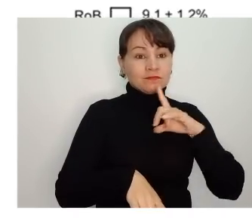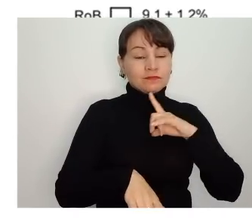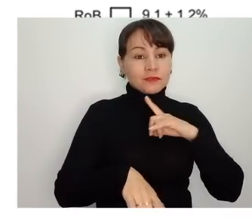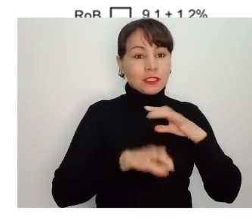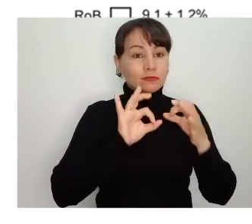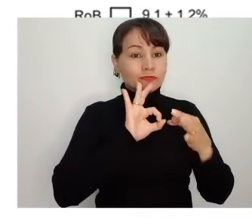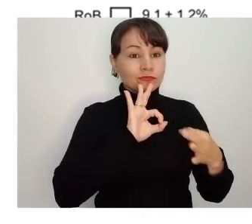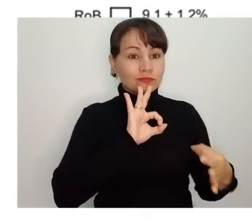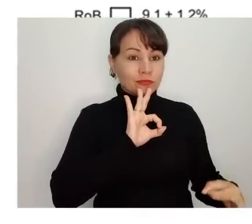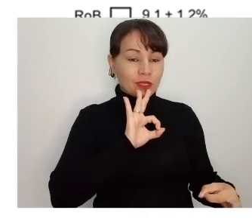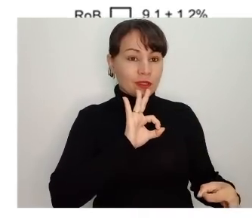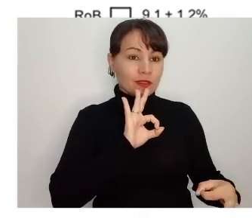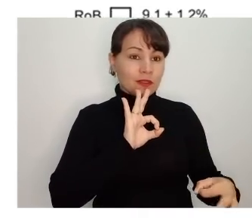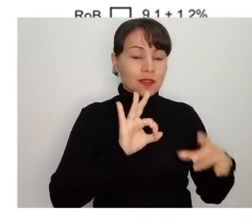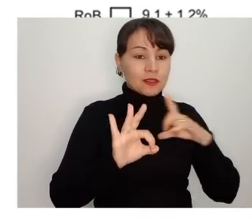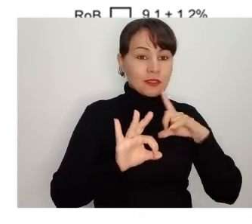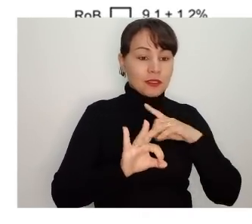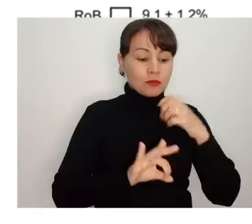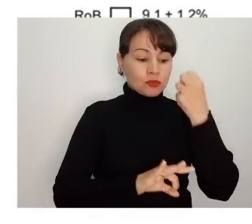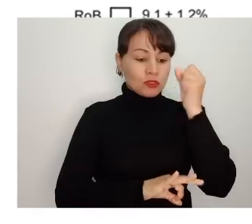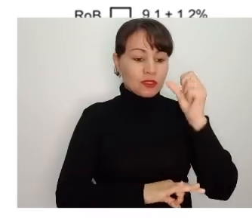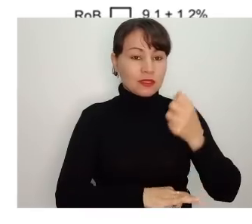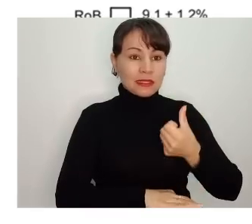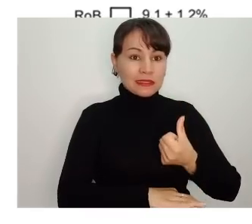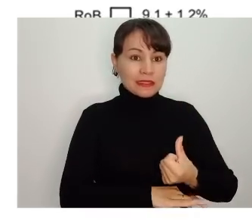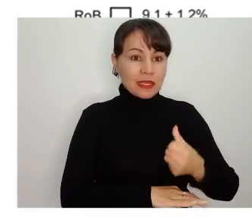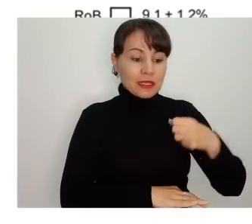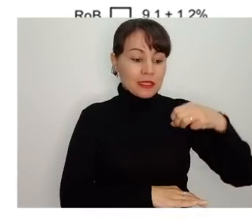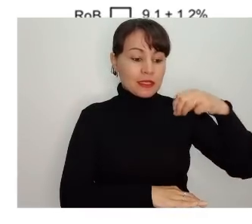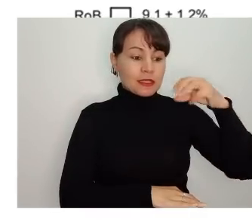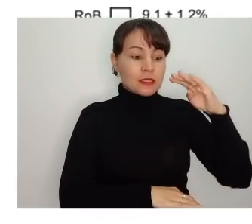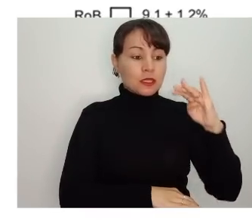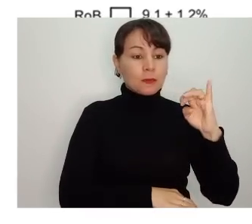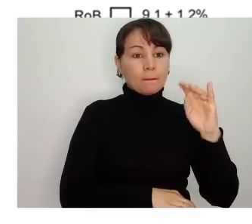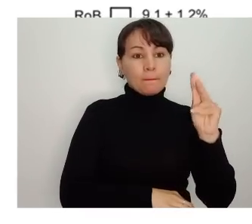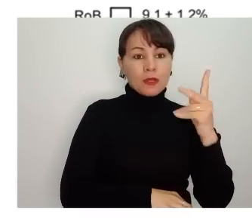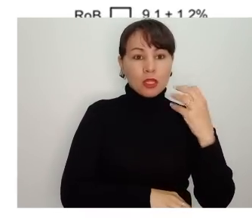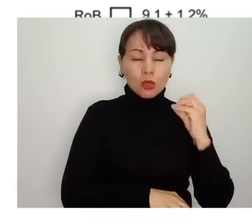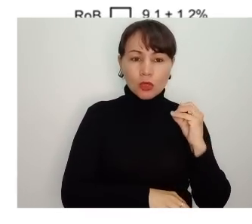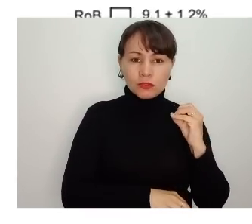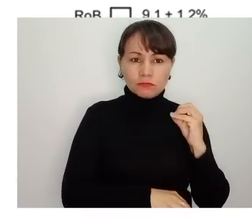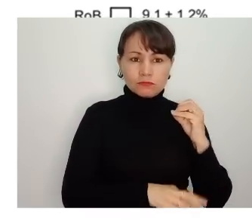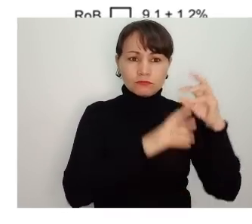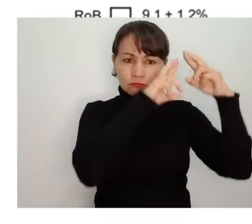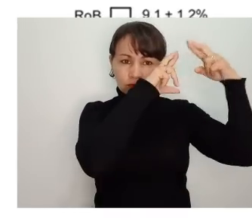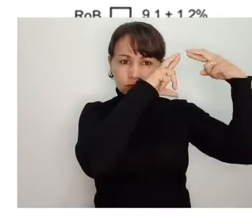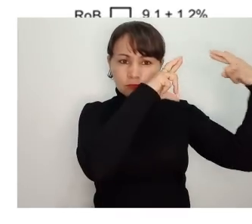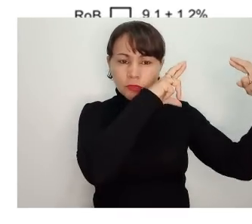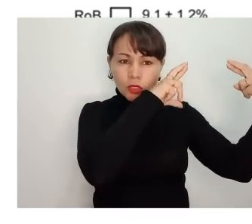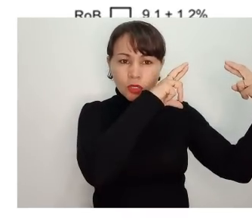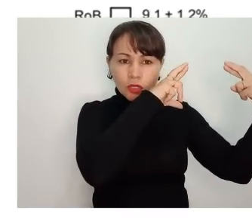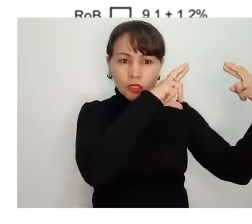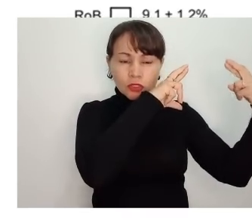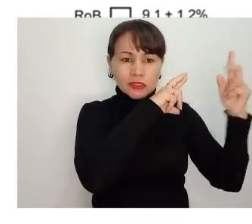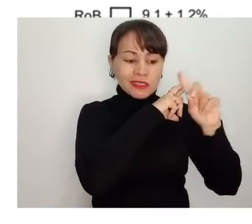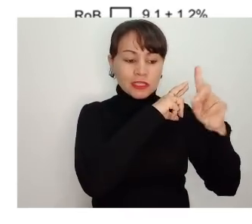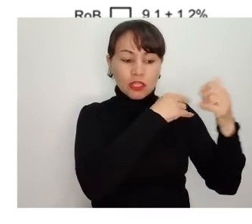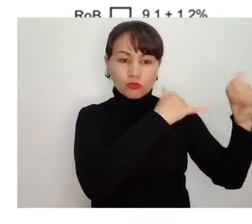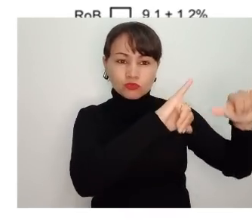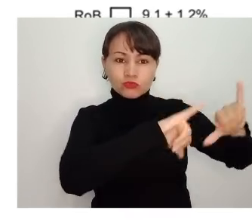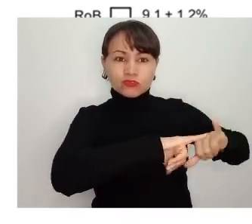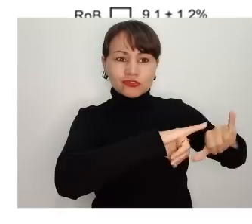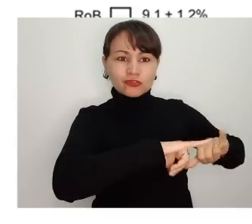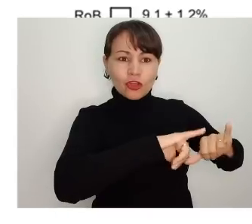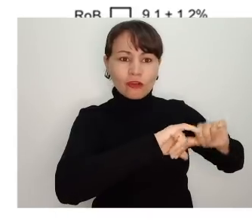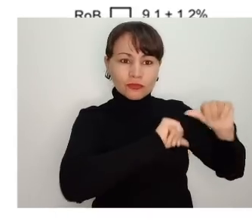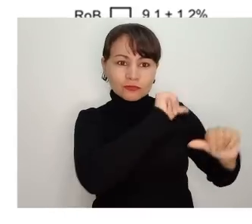Mas tem um detalhe: se nós temos 86 bilhões de neurônios e esses neurônios não